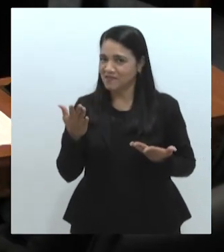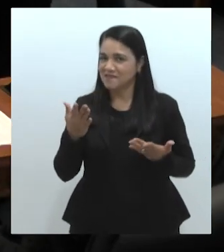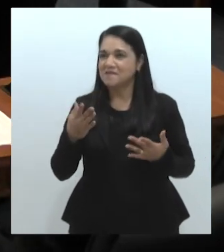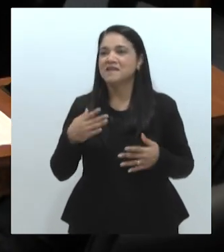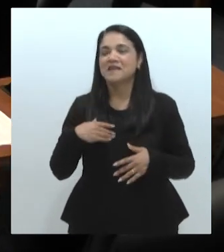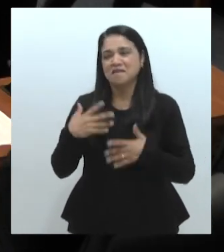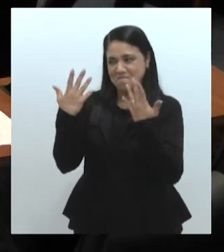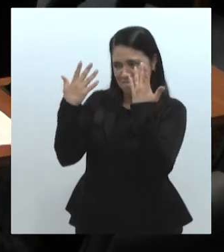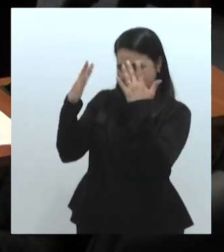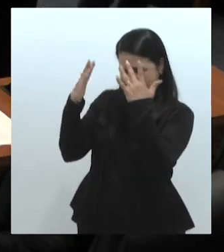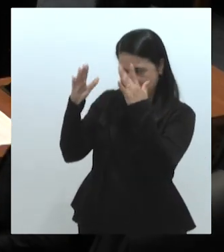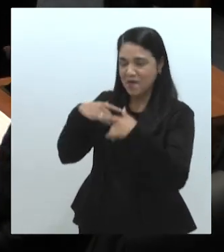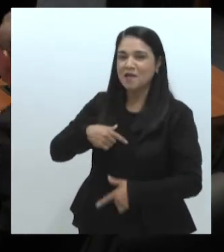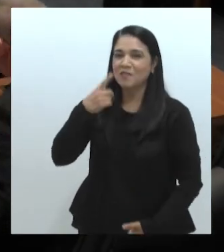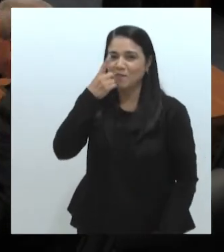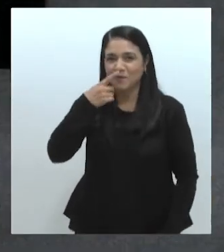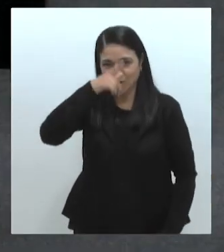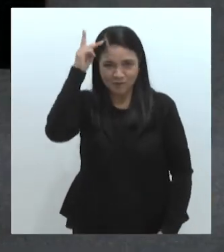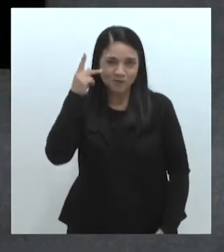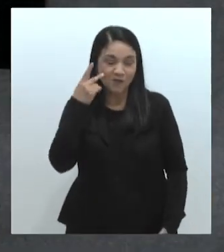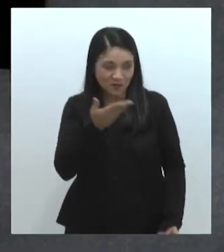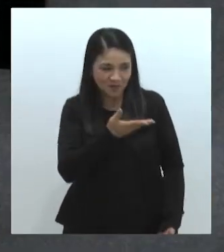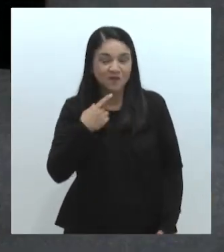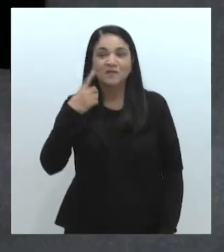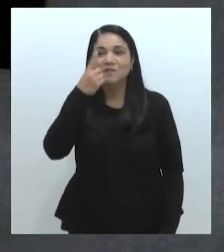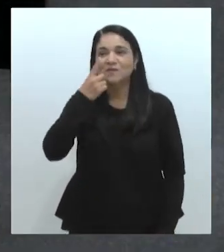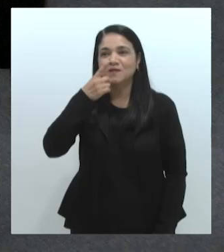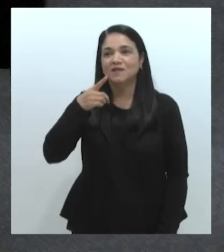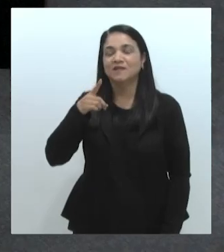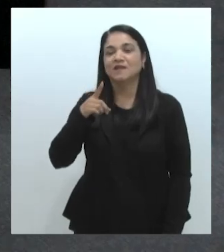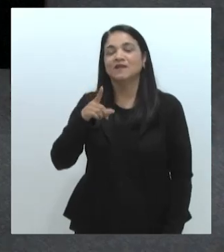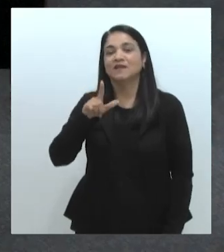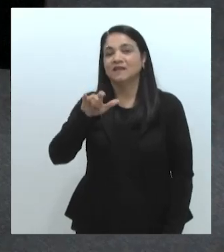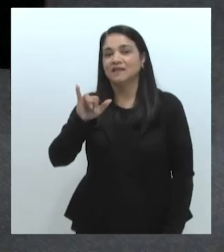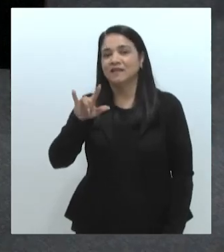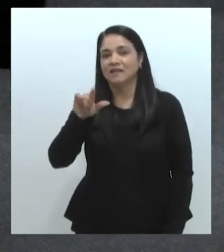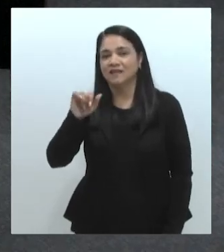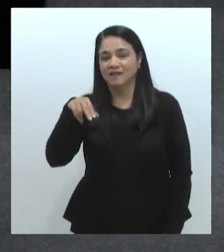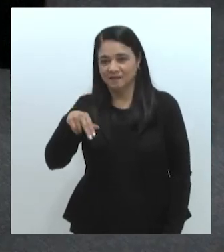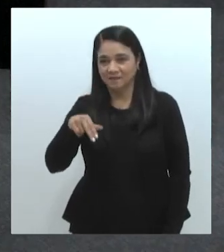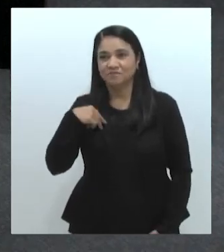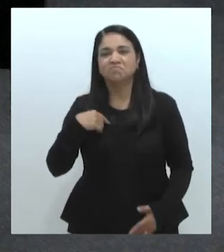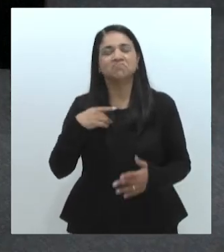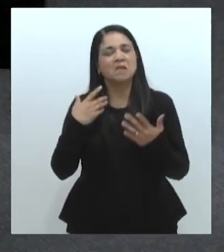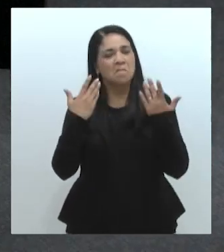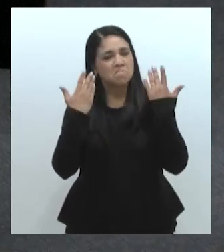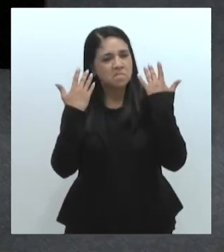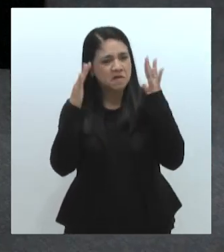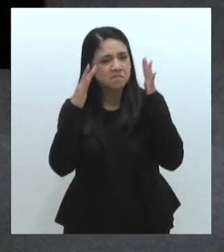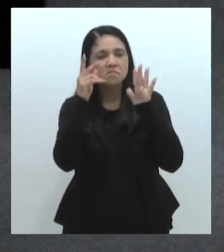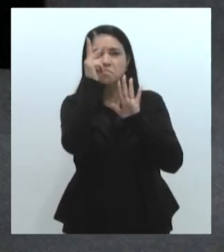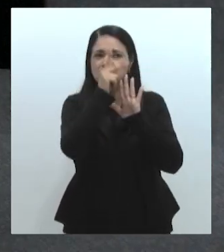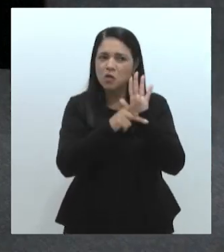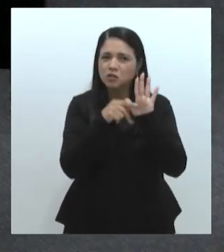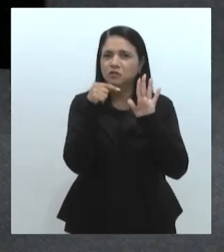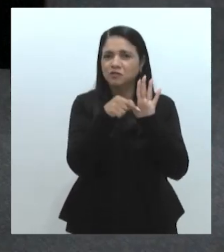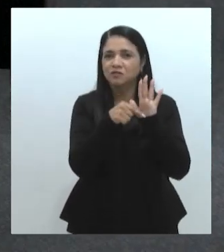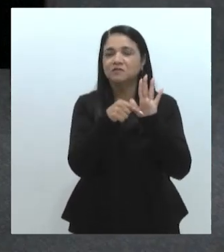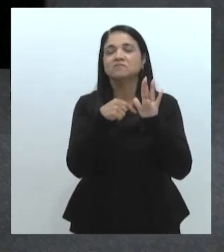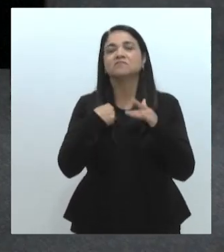Deputada Lilian Berg, por favor. Vossa Excelência, parabenizo muito o projeto, porque eu, enquanto